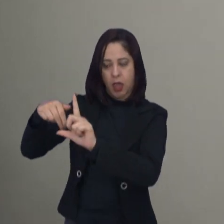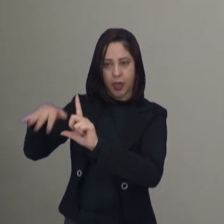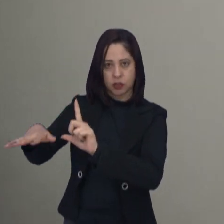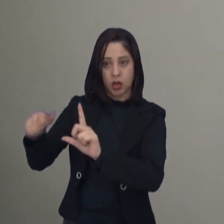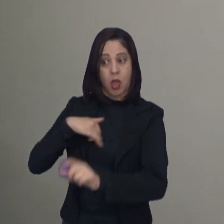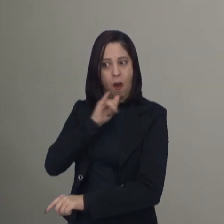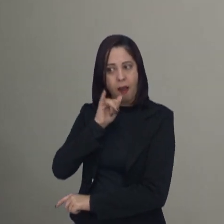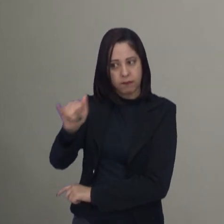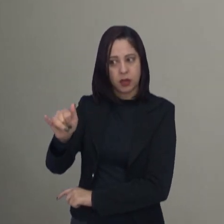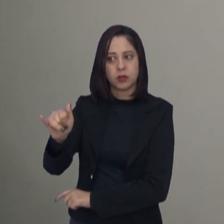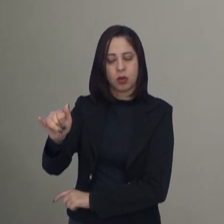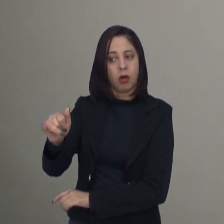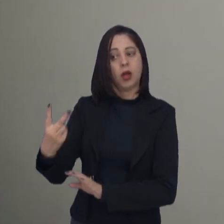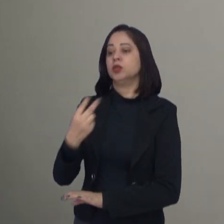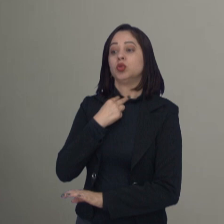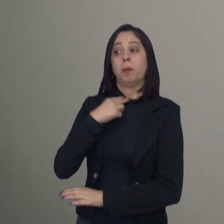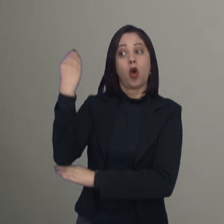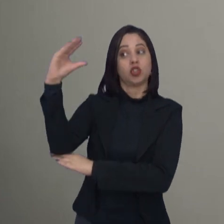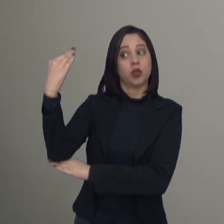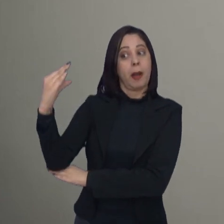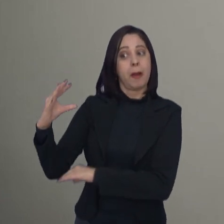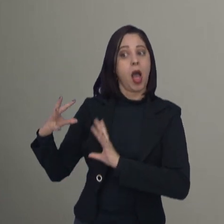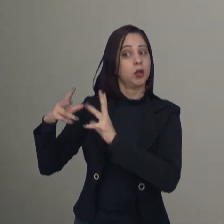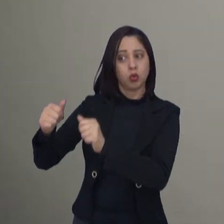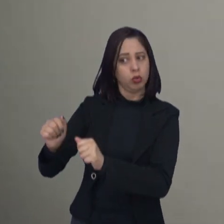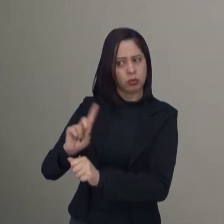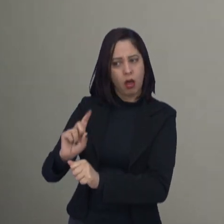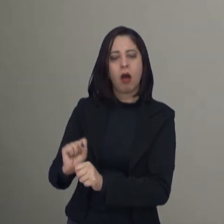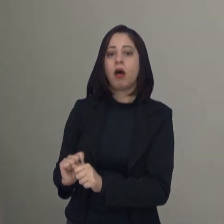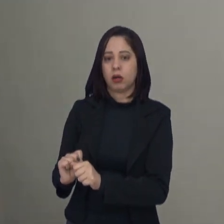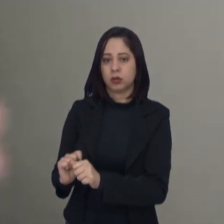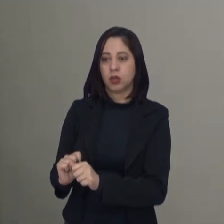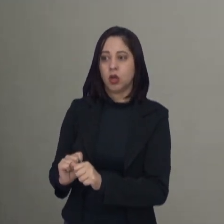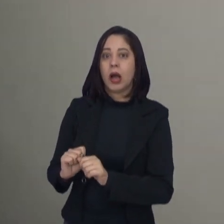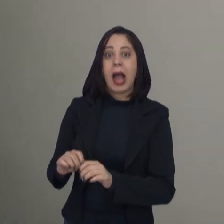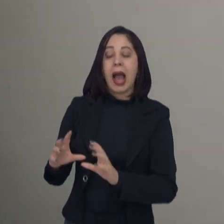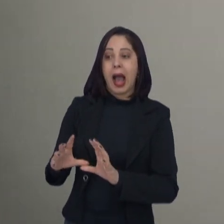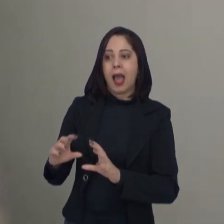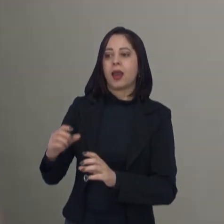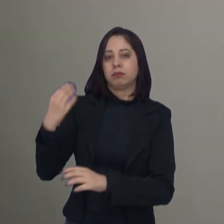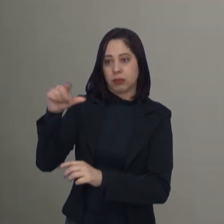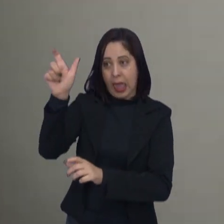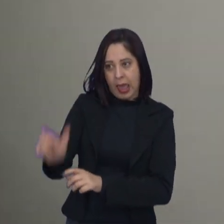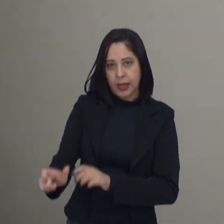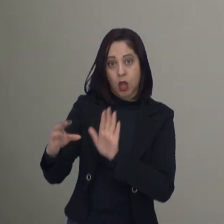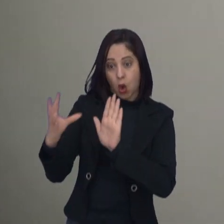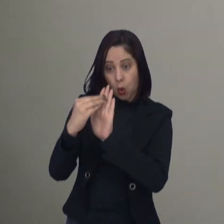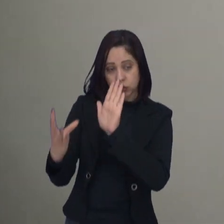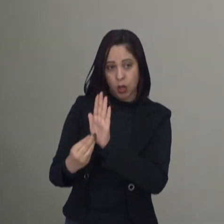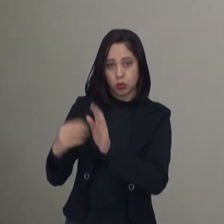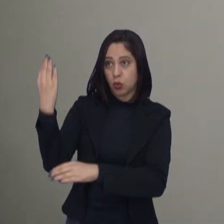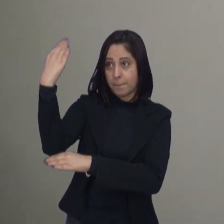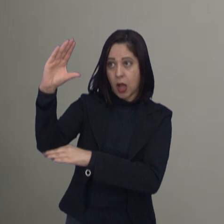batido, entendeu? A gente atua sempre, elas me mandam tudo que ocorre, para a gente registrar as ocorrências, para a gente entrar com os